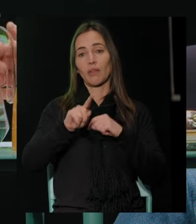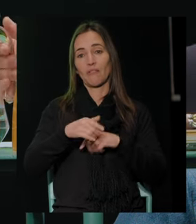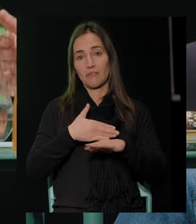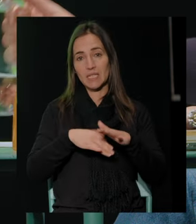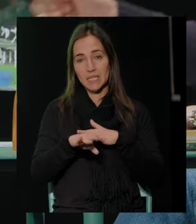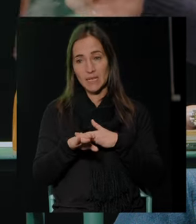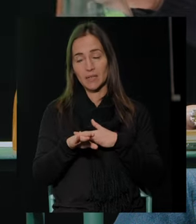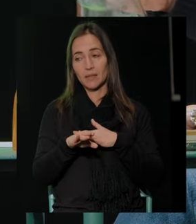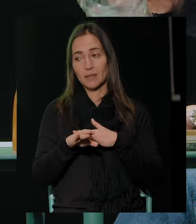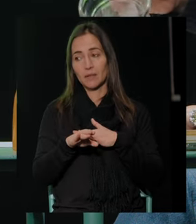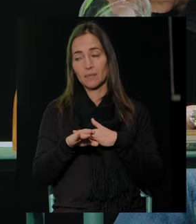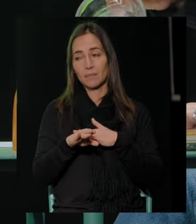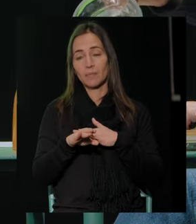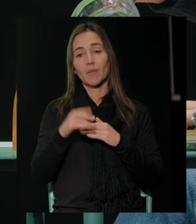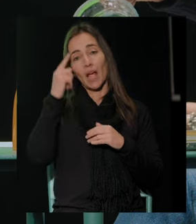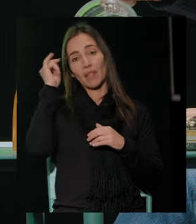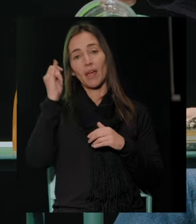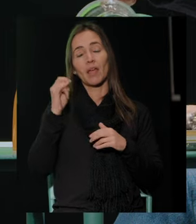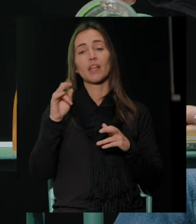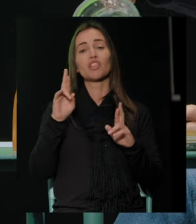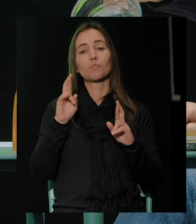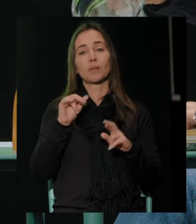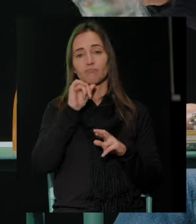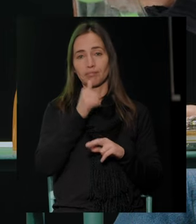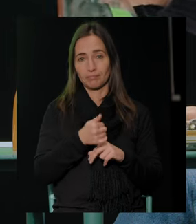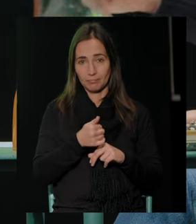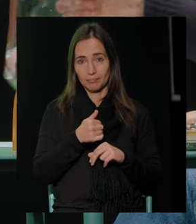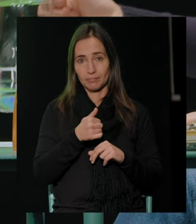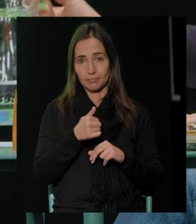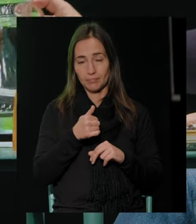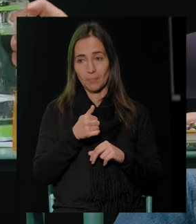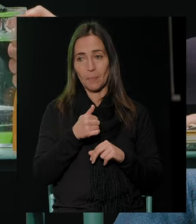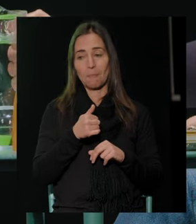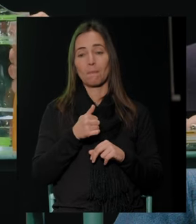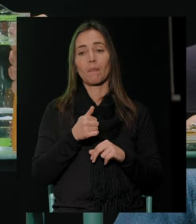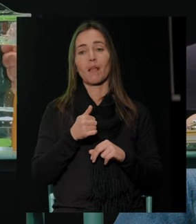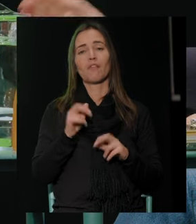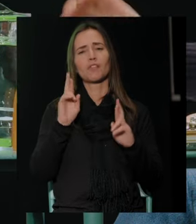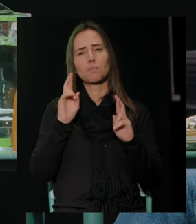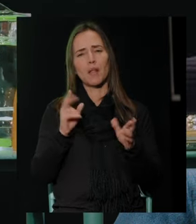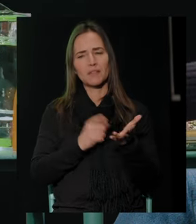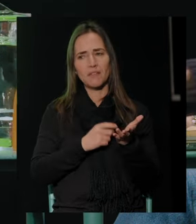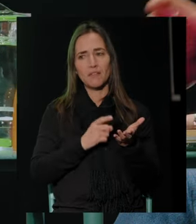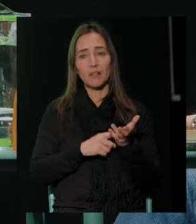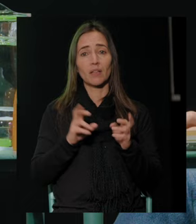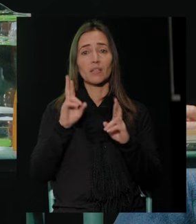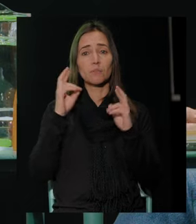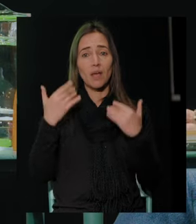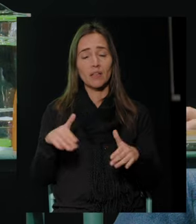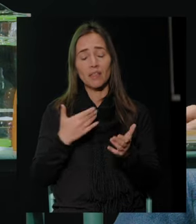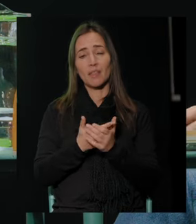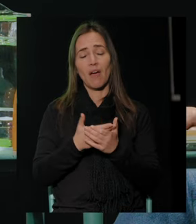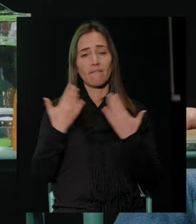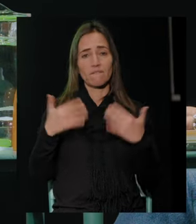é a ideia de desesperança, não é? É esta falta de esperança, é esta desesperança que leva ao